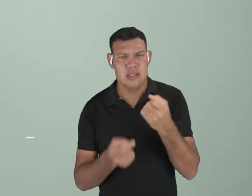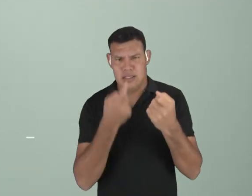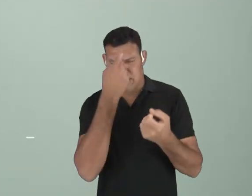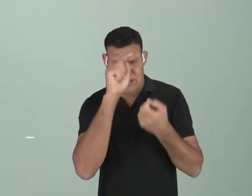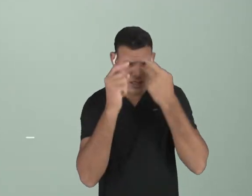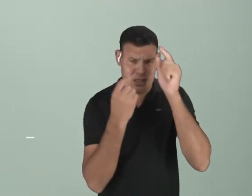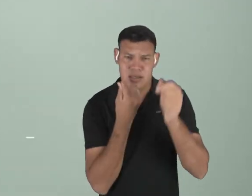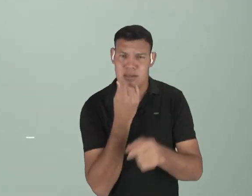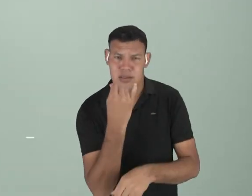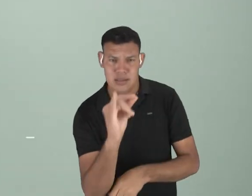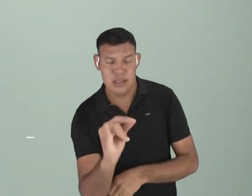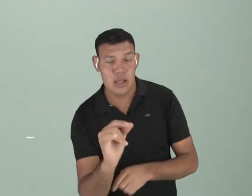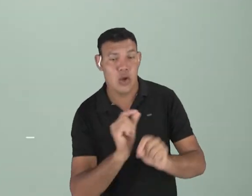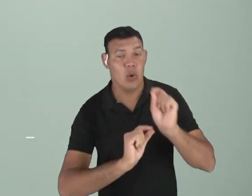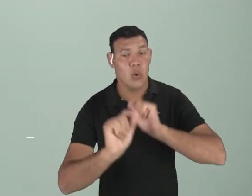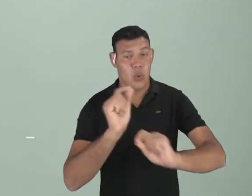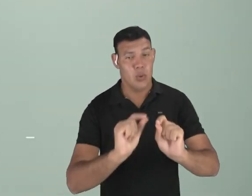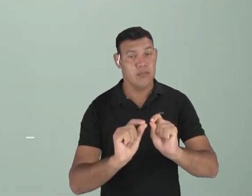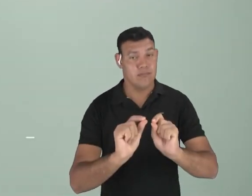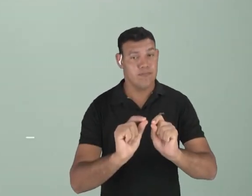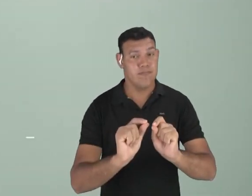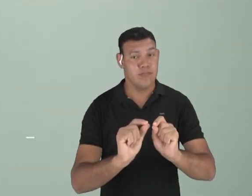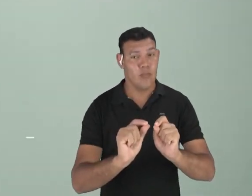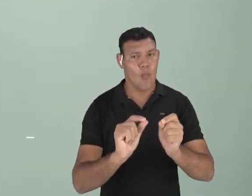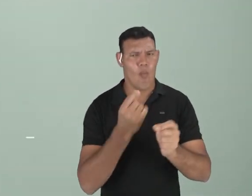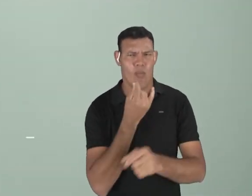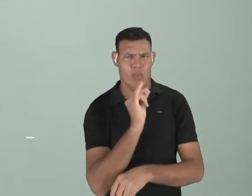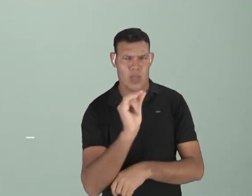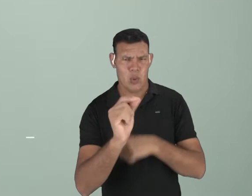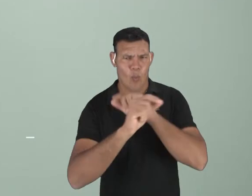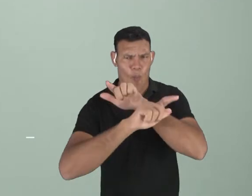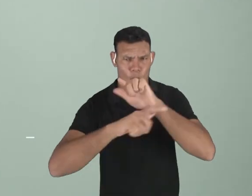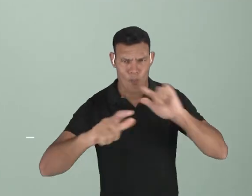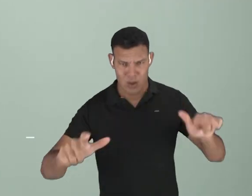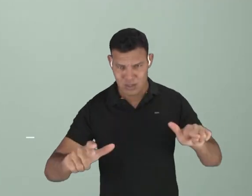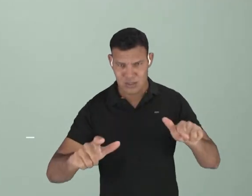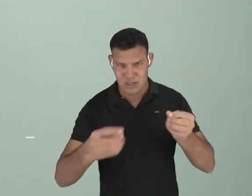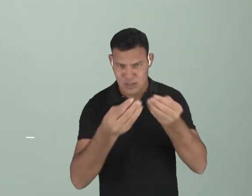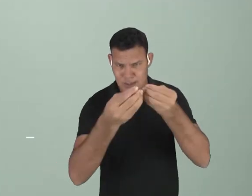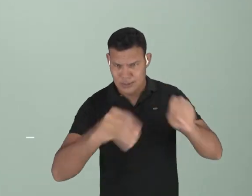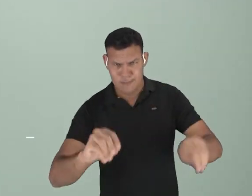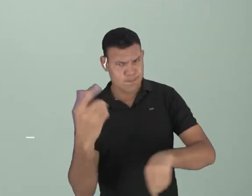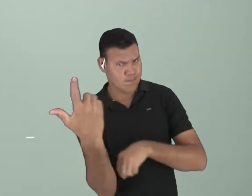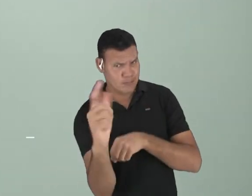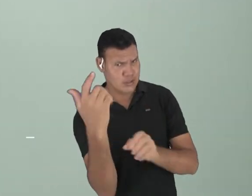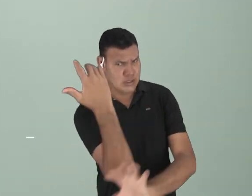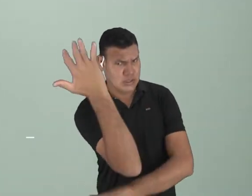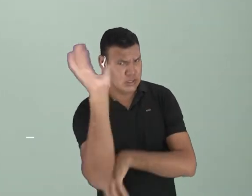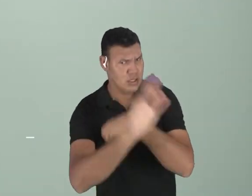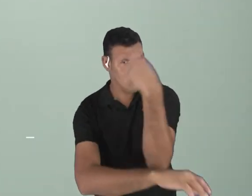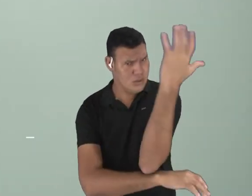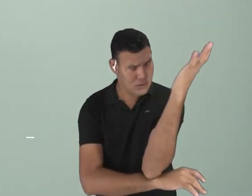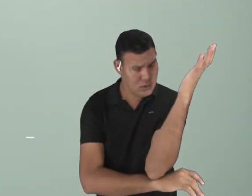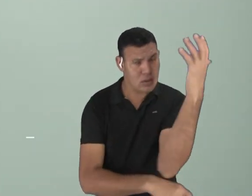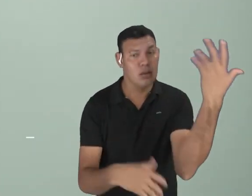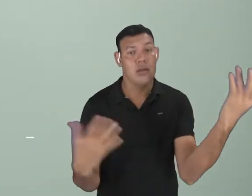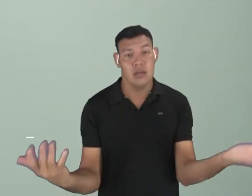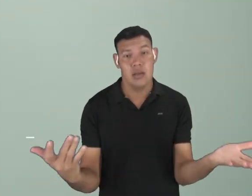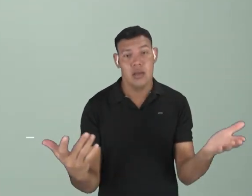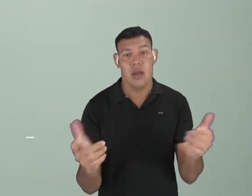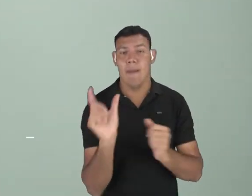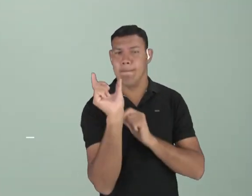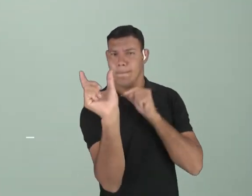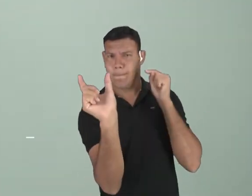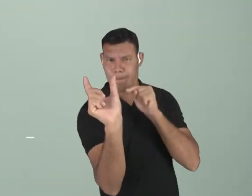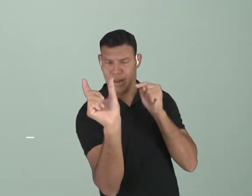de energia causa impactos no ambiente, o que se entende por energia limpa? Existe uma energia limpa que não causa nenhum impacto ambiental,